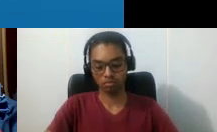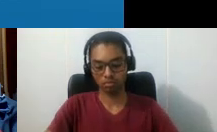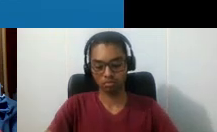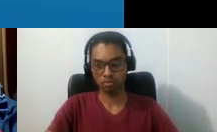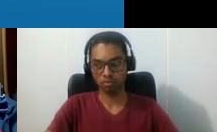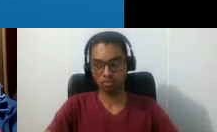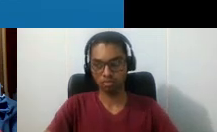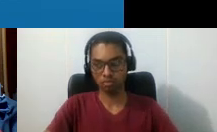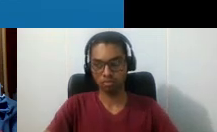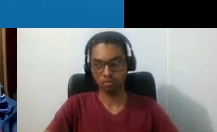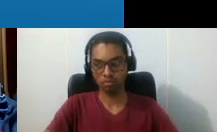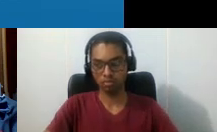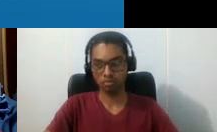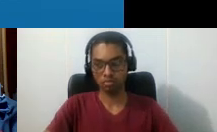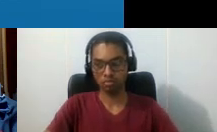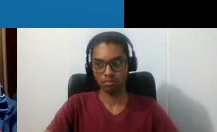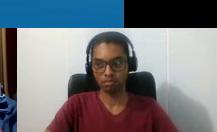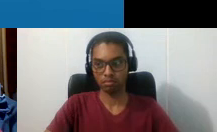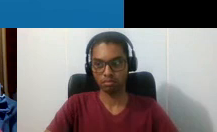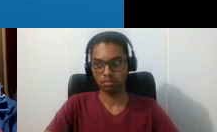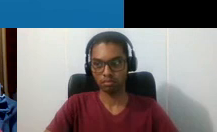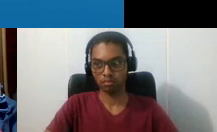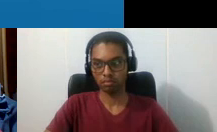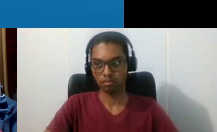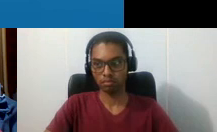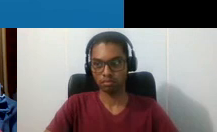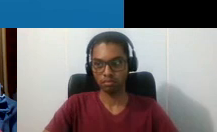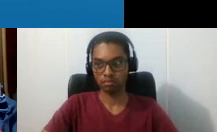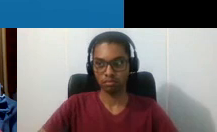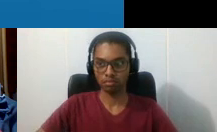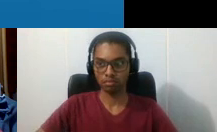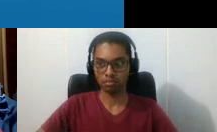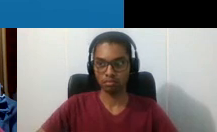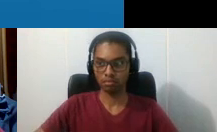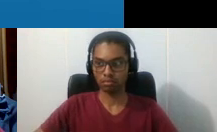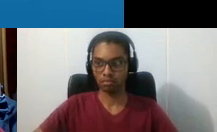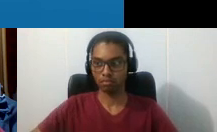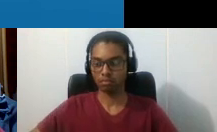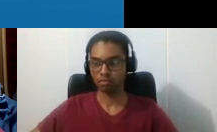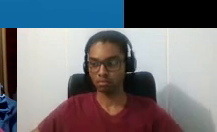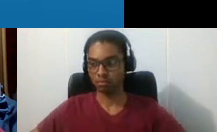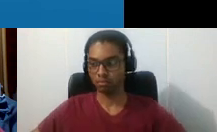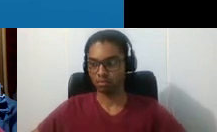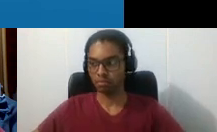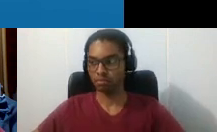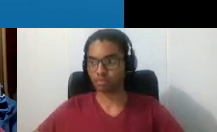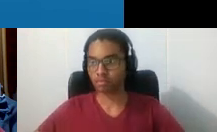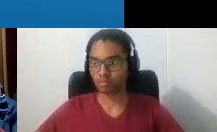dureza vai e outras coisas é feito no ensaio de temperabilidade, que também é chamado de ensaio Jomini.